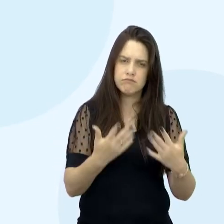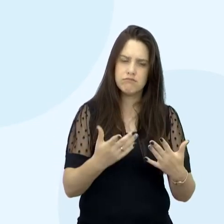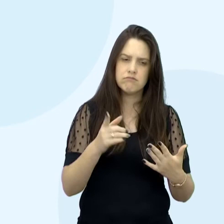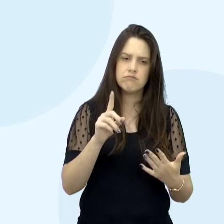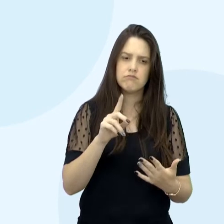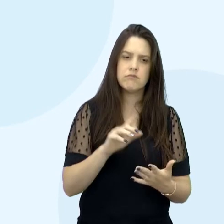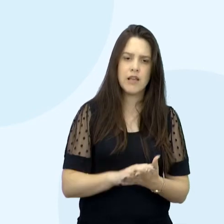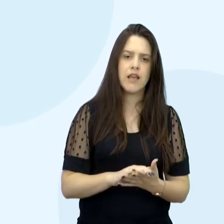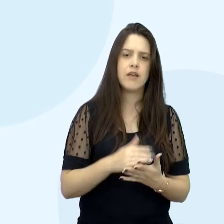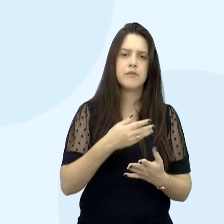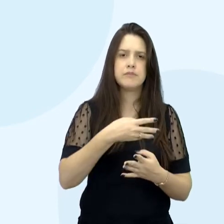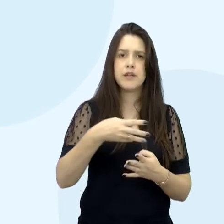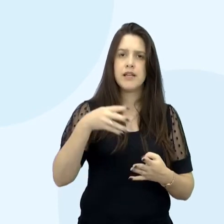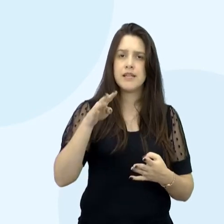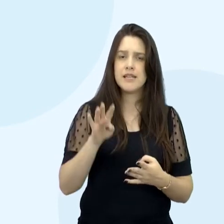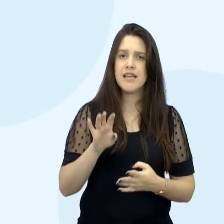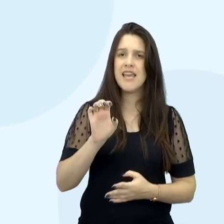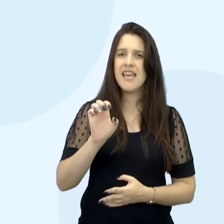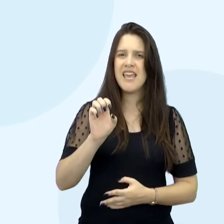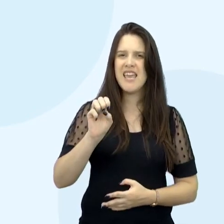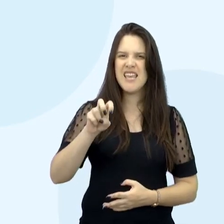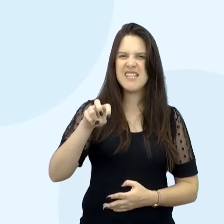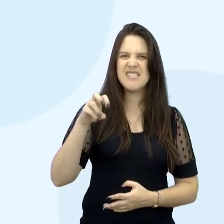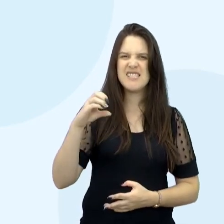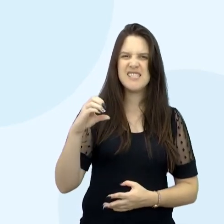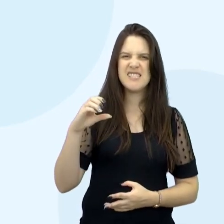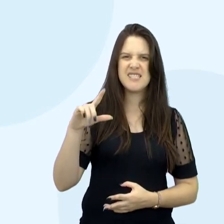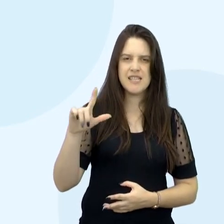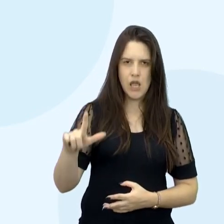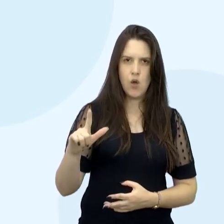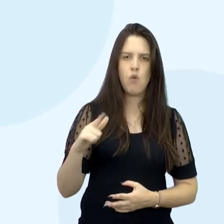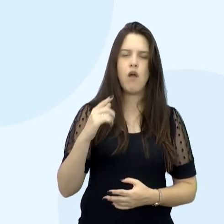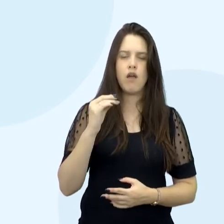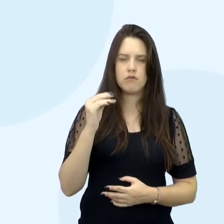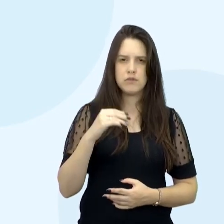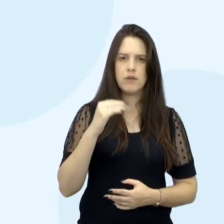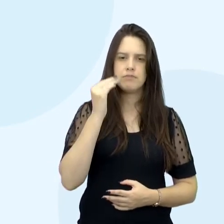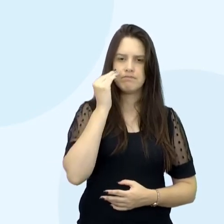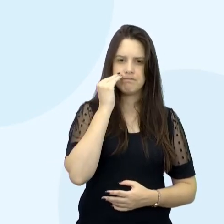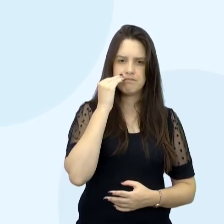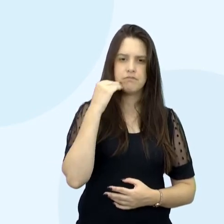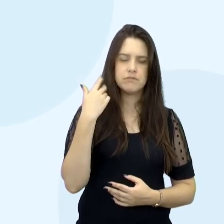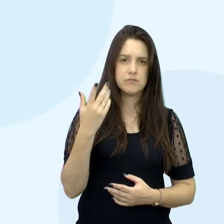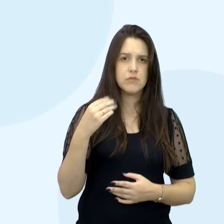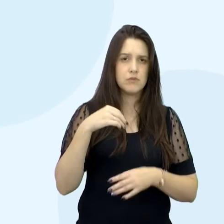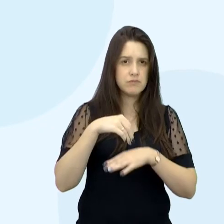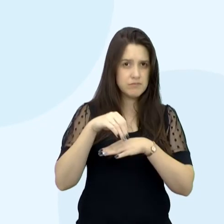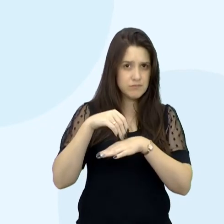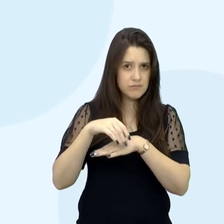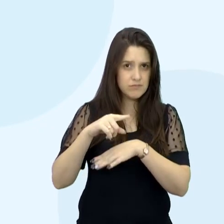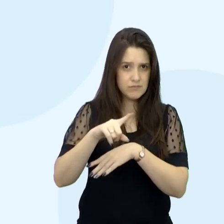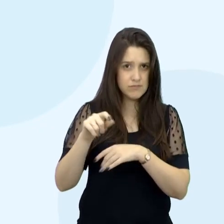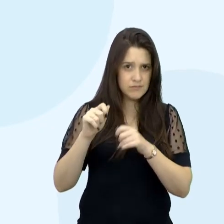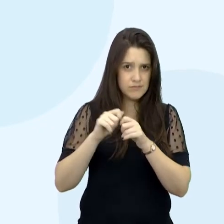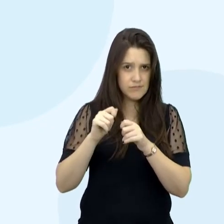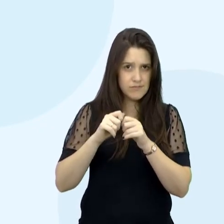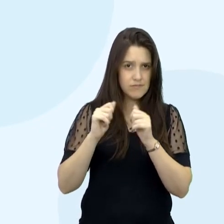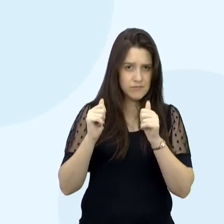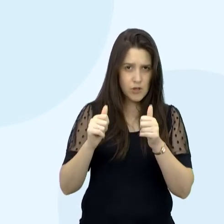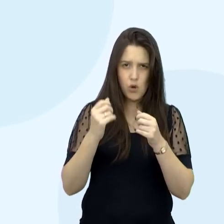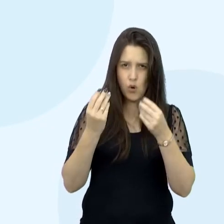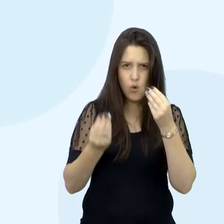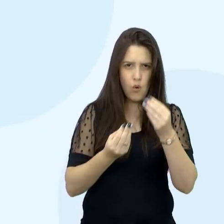no Excel. Claro, a gente vai fazer essa planilha, vai ficar como exercício, eu vou começar fazendo aí para vocês verem como que